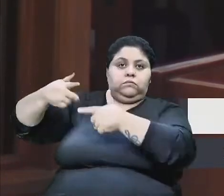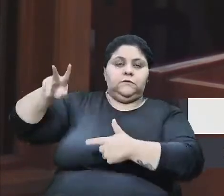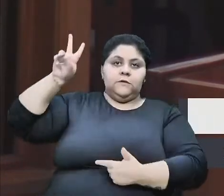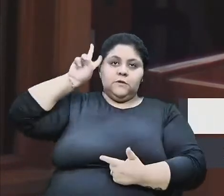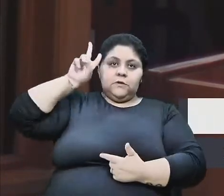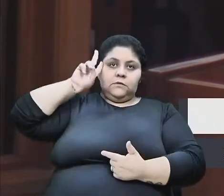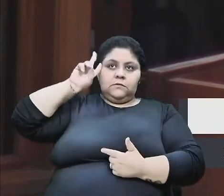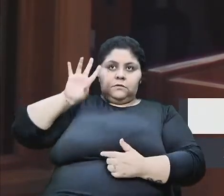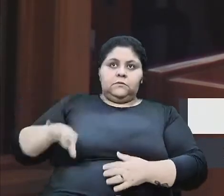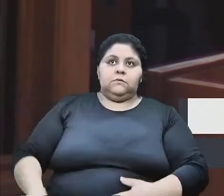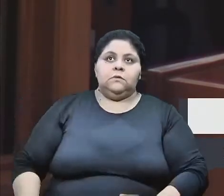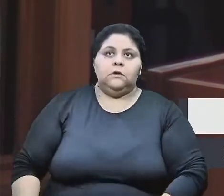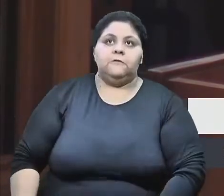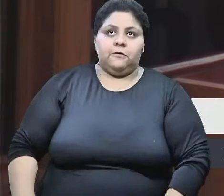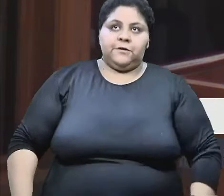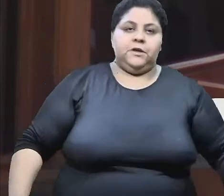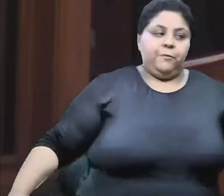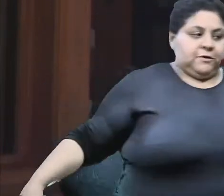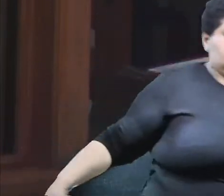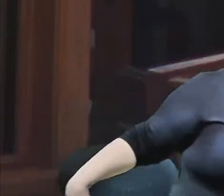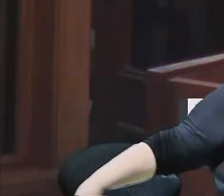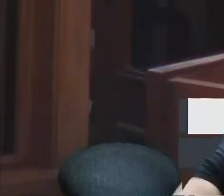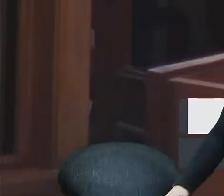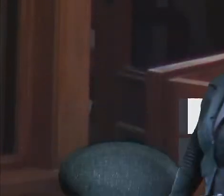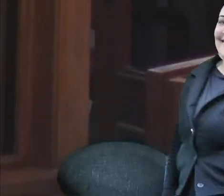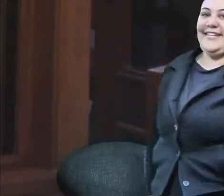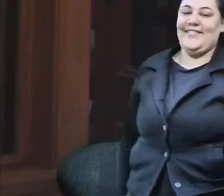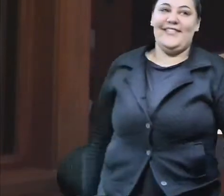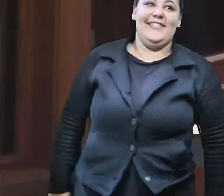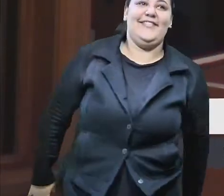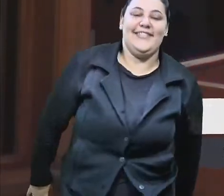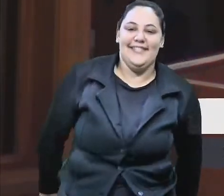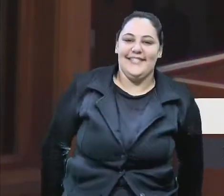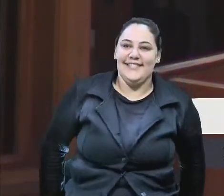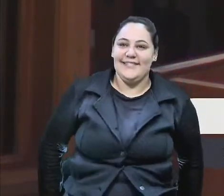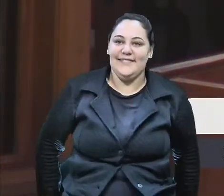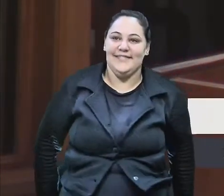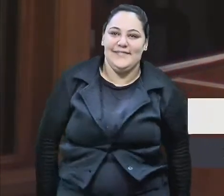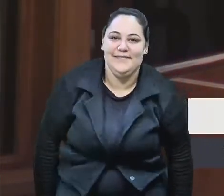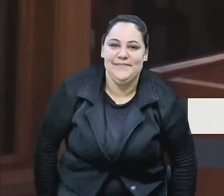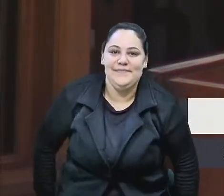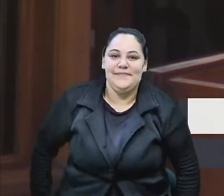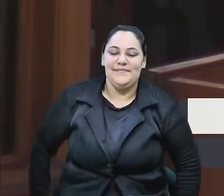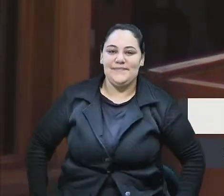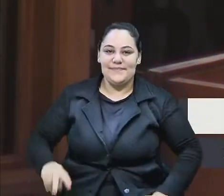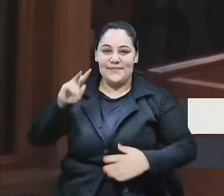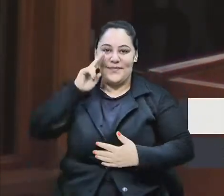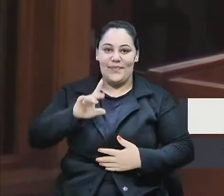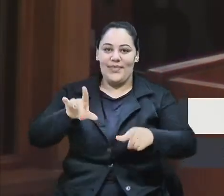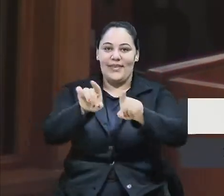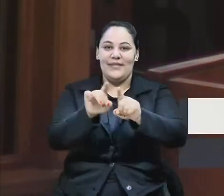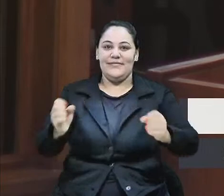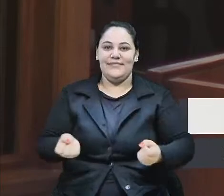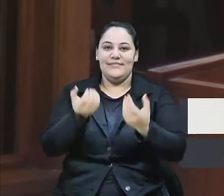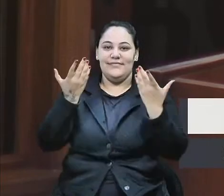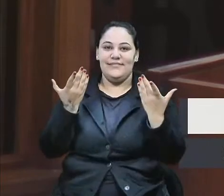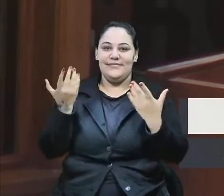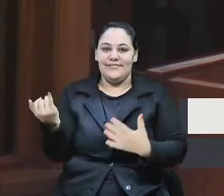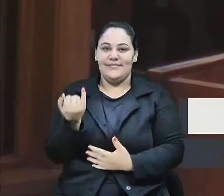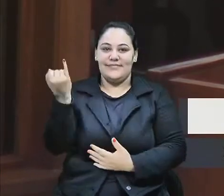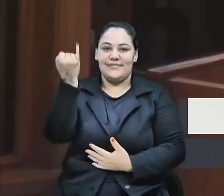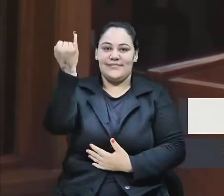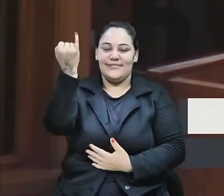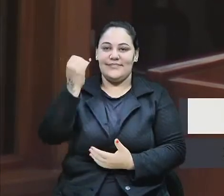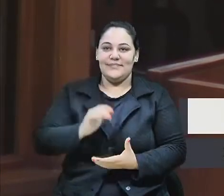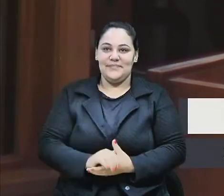nossas raízes nossas vestimentas então eu presenciei um evento importantíssimo